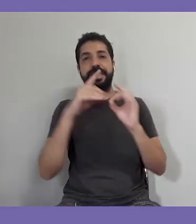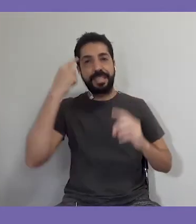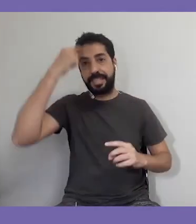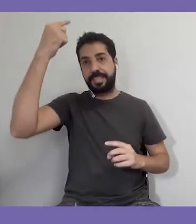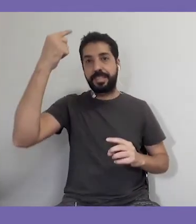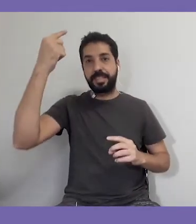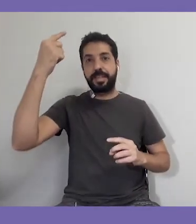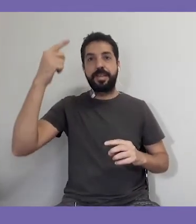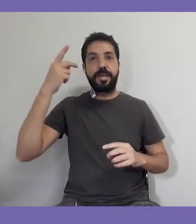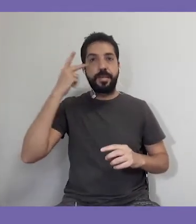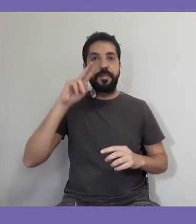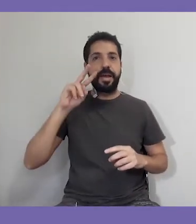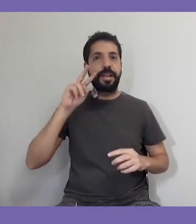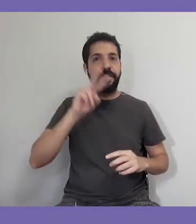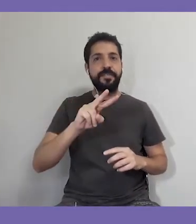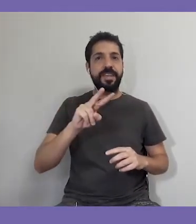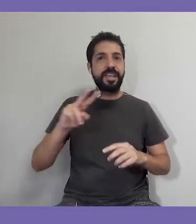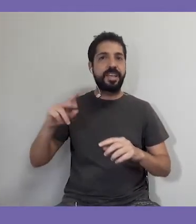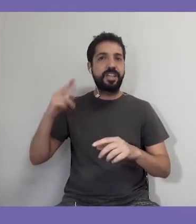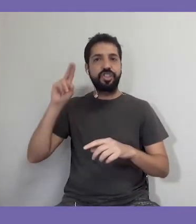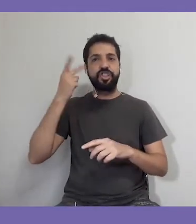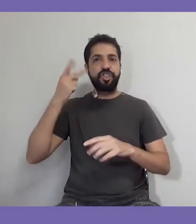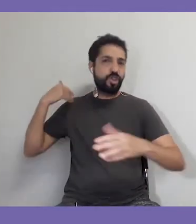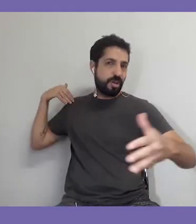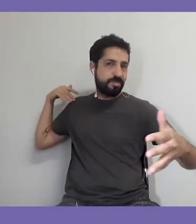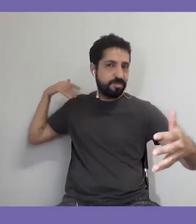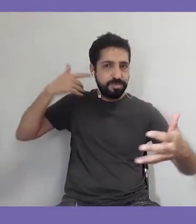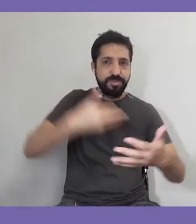essa ideia da luta que atravessa gerações.